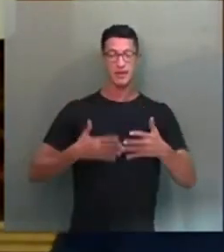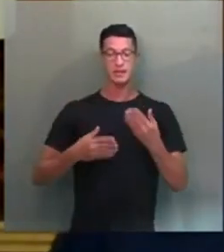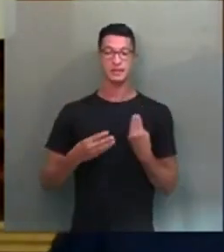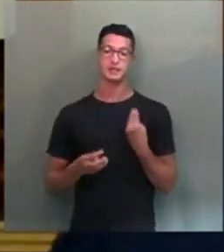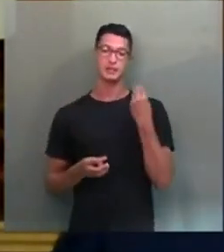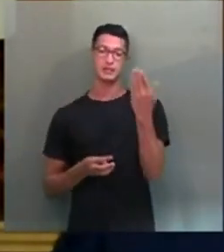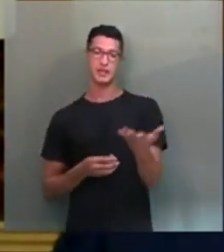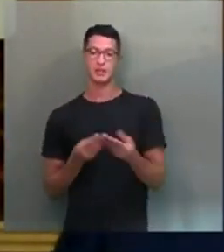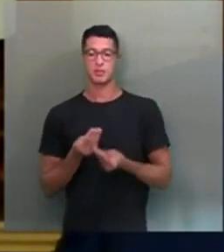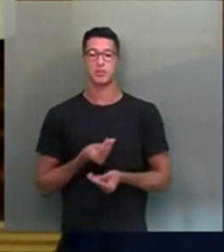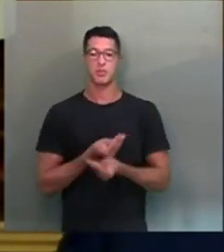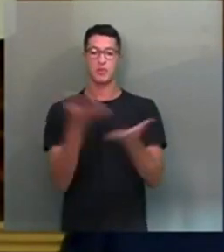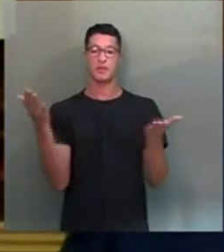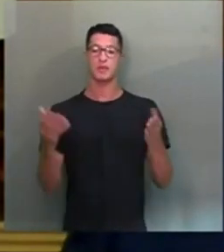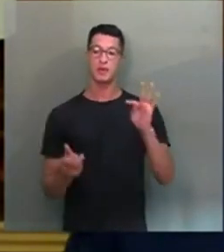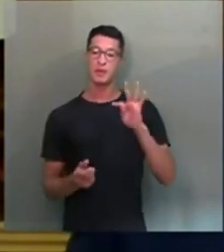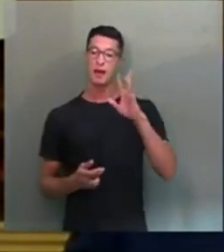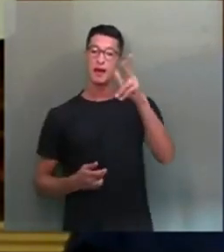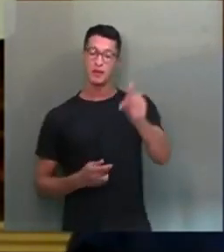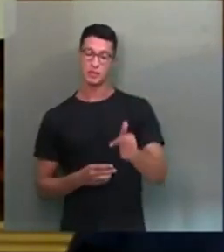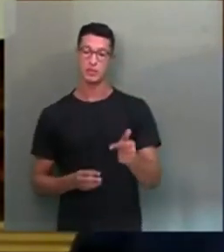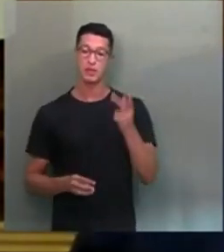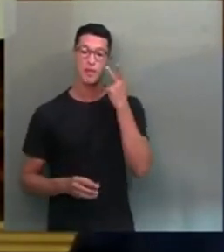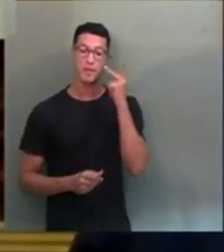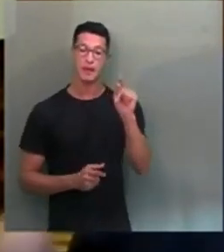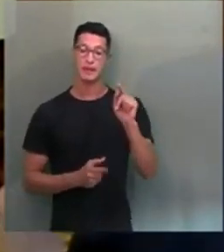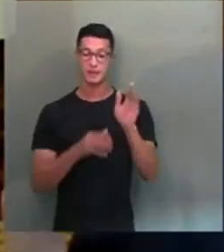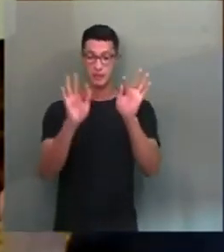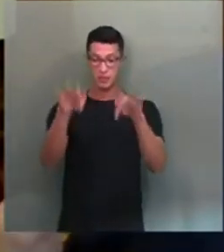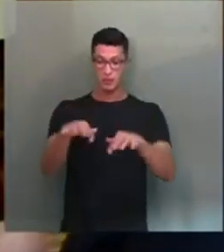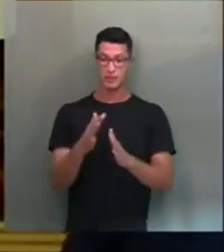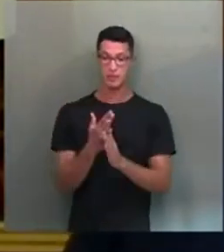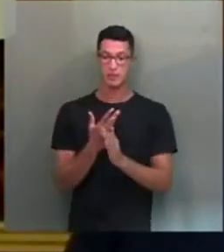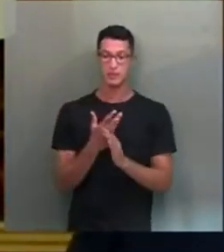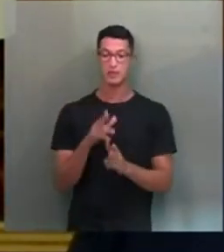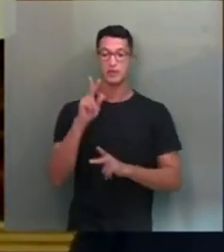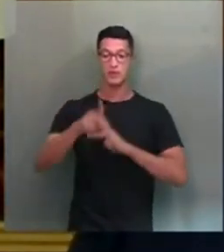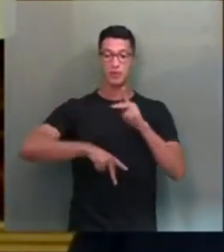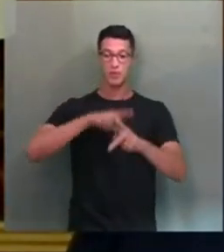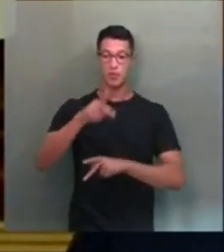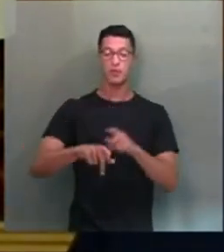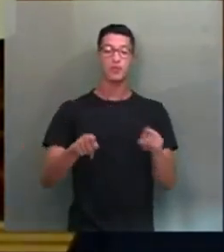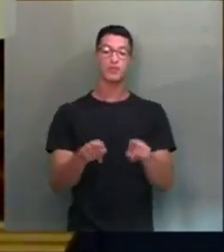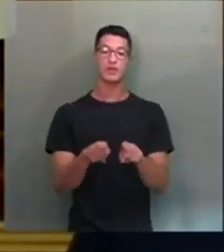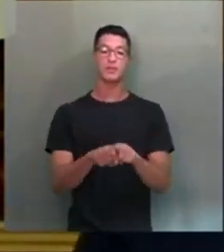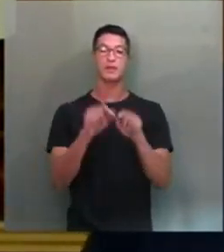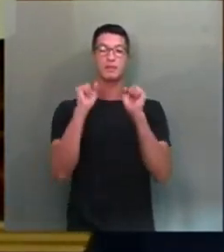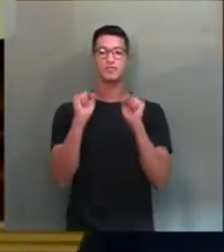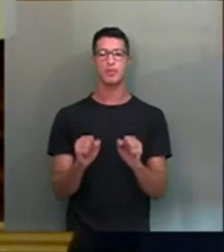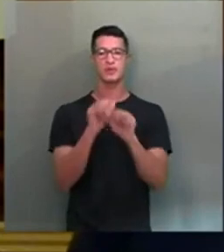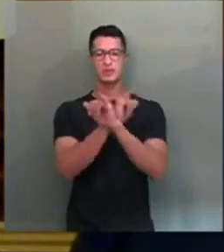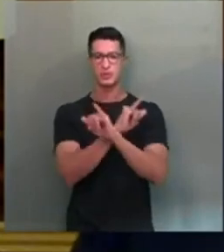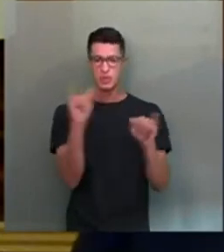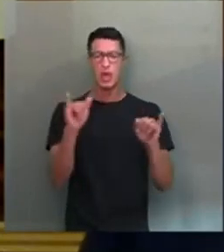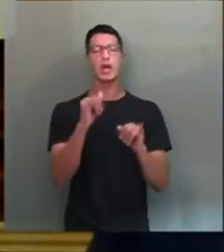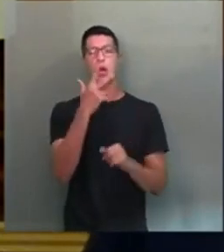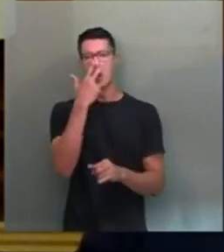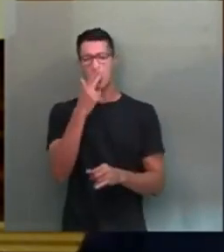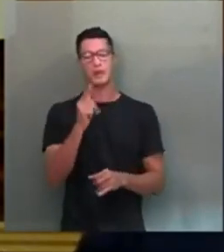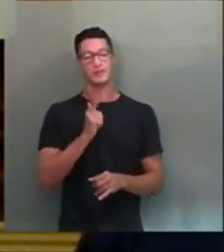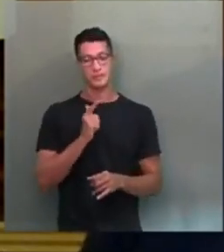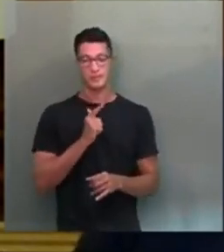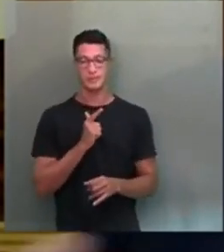dando-se publicidade para tudo, para que no final o povo também possa dizer, olha,